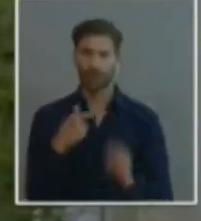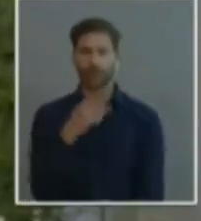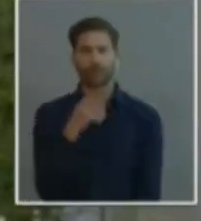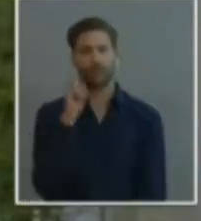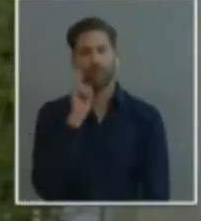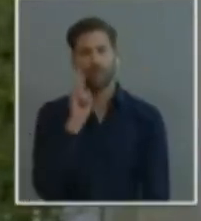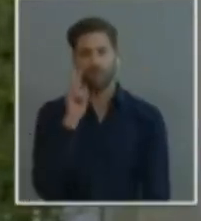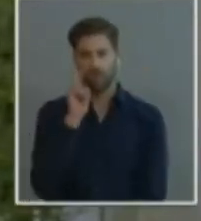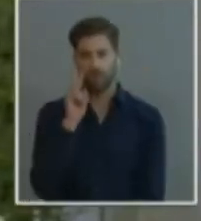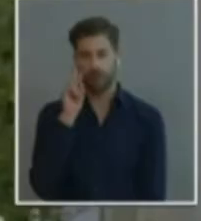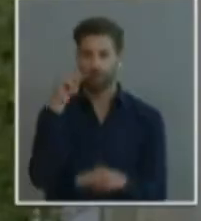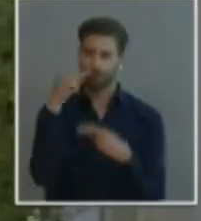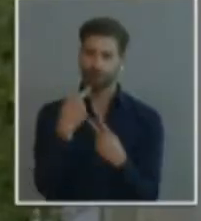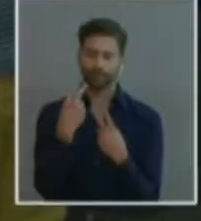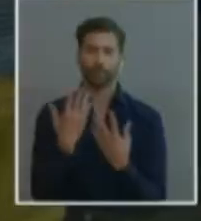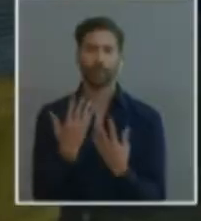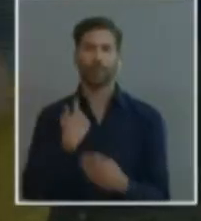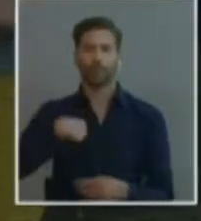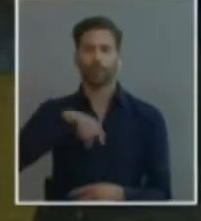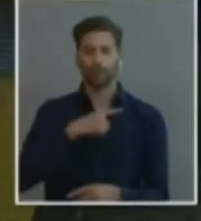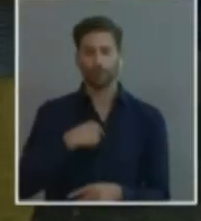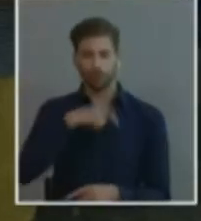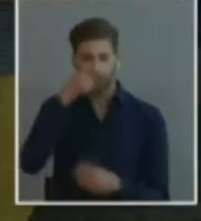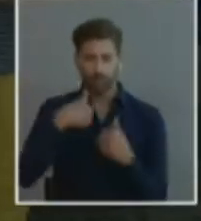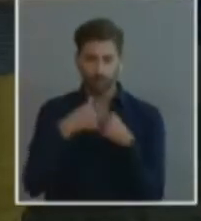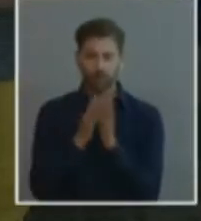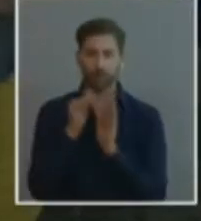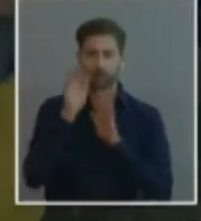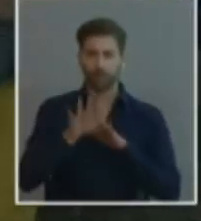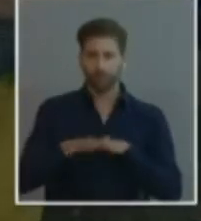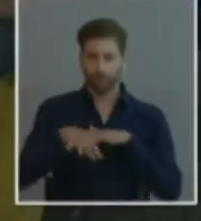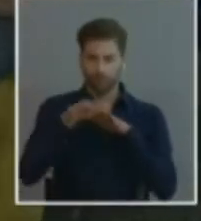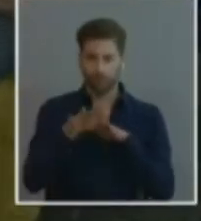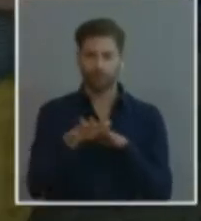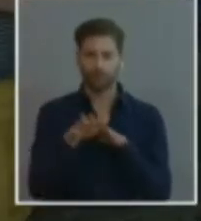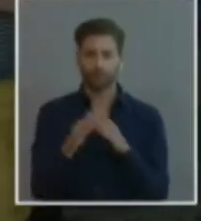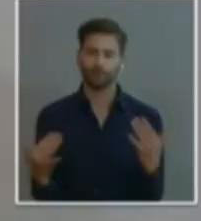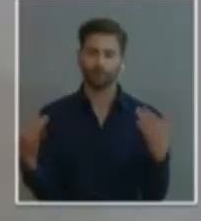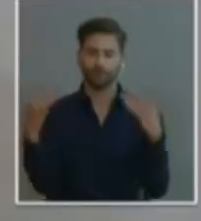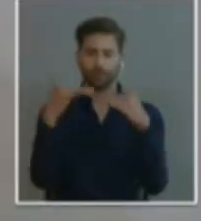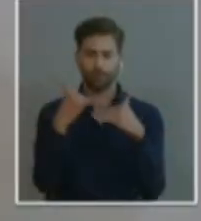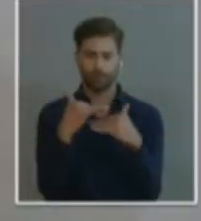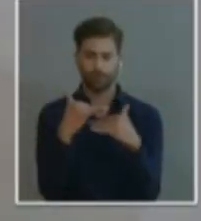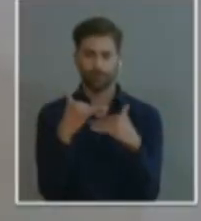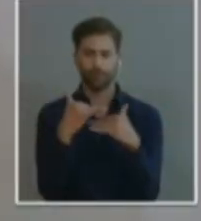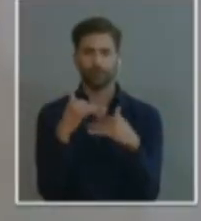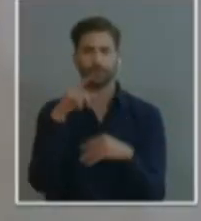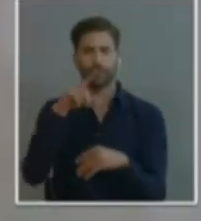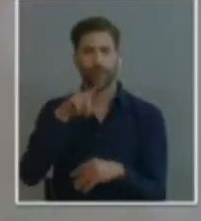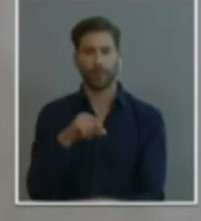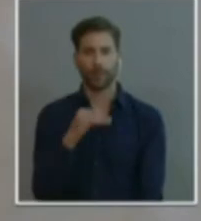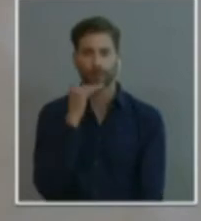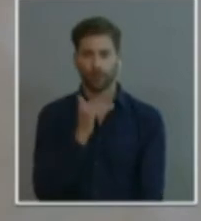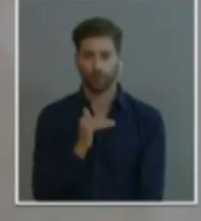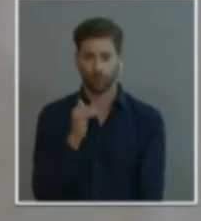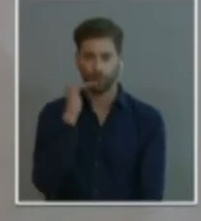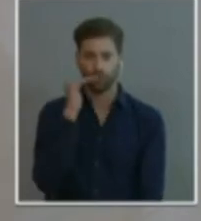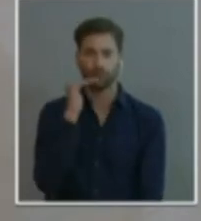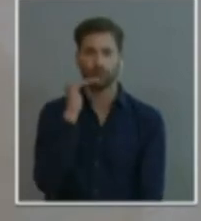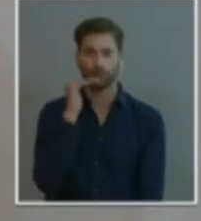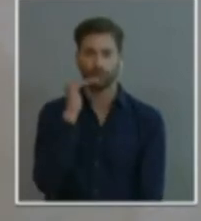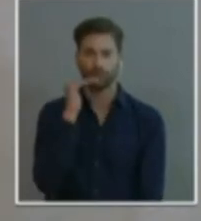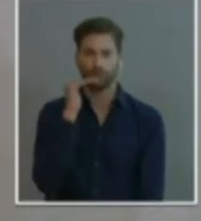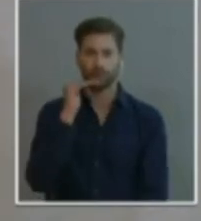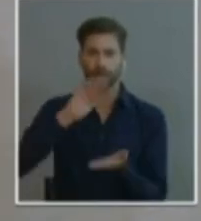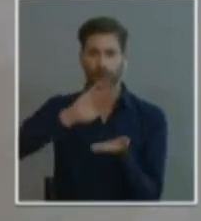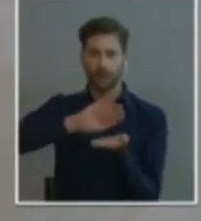Para nós hoje, missionários do Preciosíssimo Sangue, também celebramos o aniversário da fundação